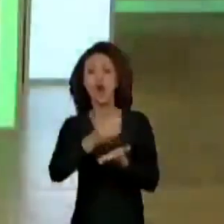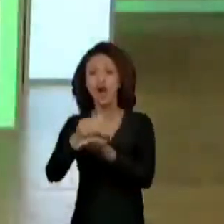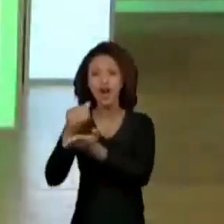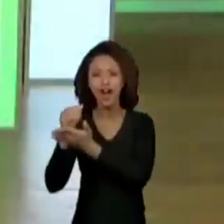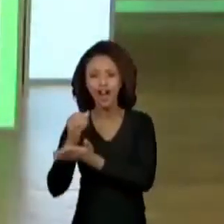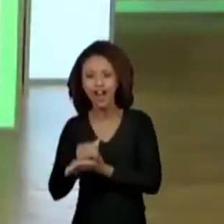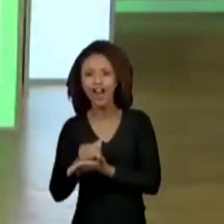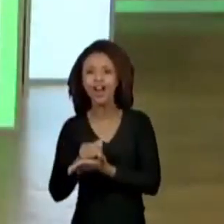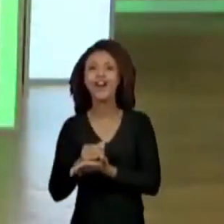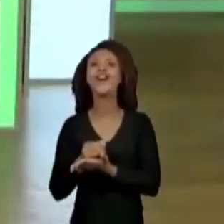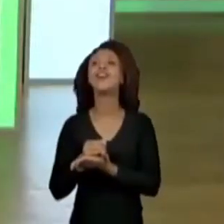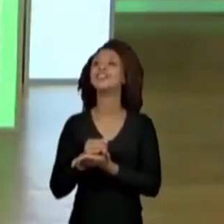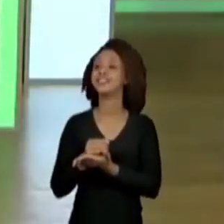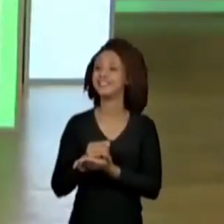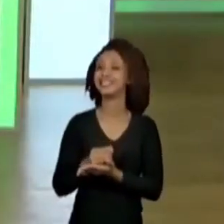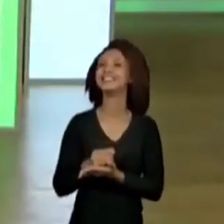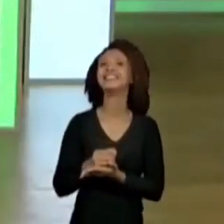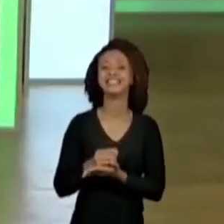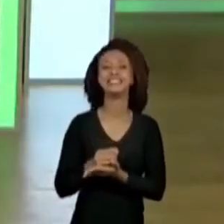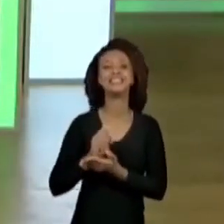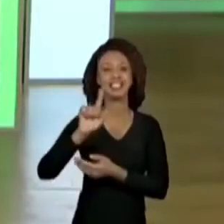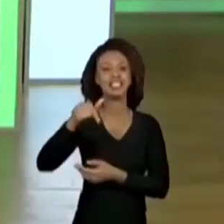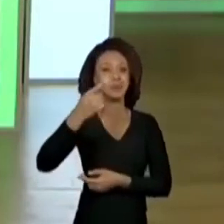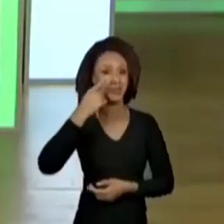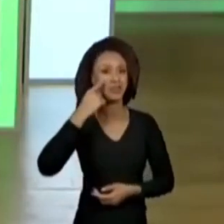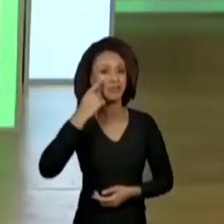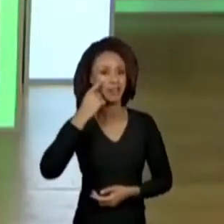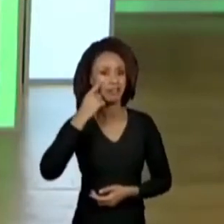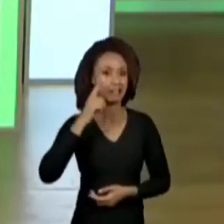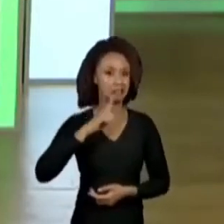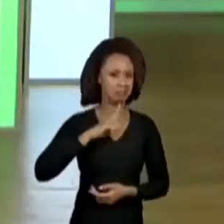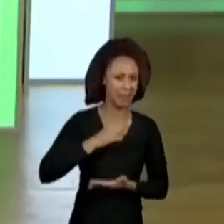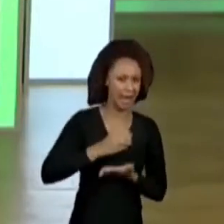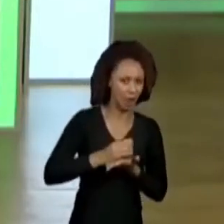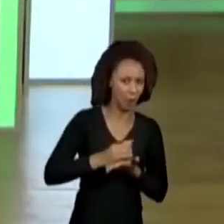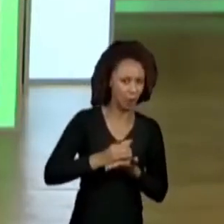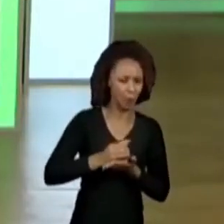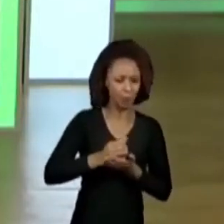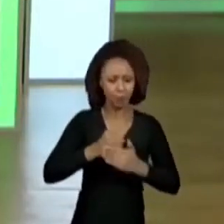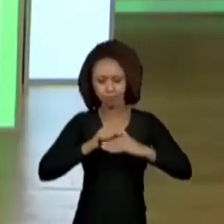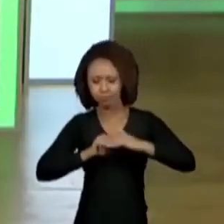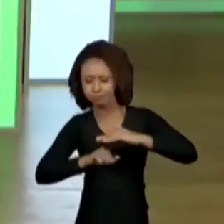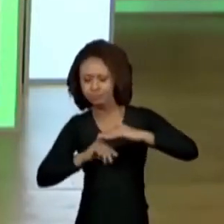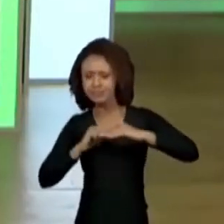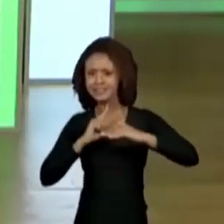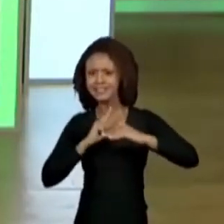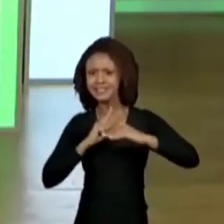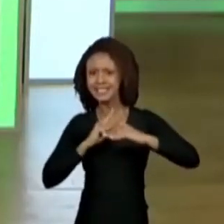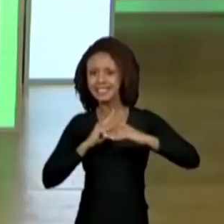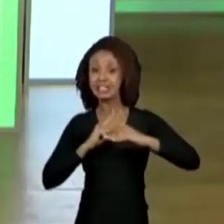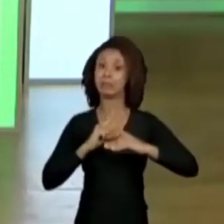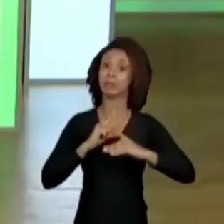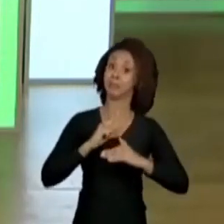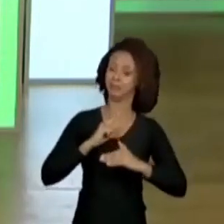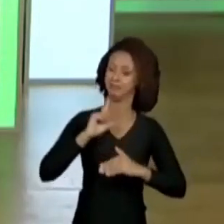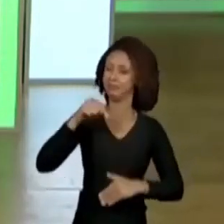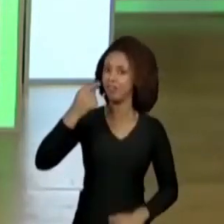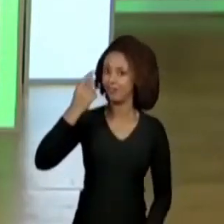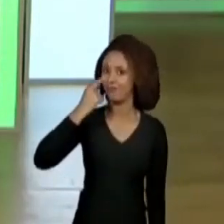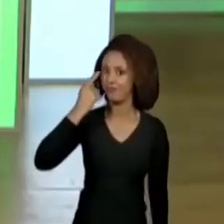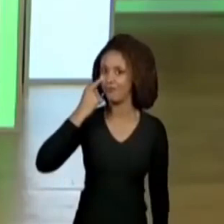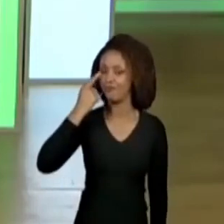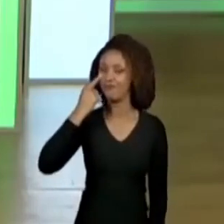foram colocando, olha lá. Daqui a pouco vocês Será vão ver. Será que tem? Será que tem? Tão boa, hein? Será que tem? A gente vai ver daqui a